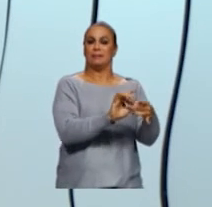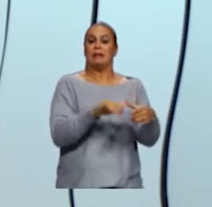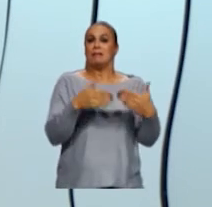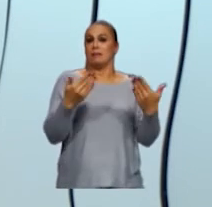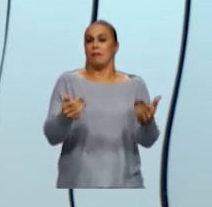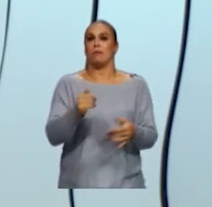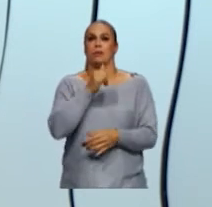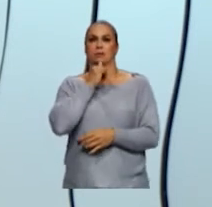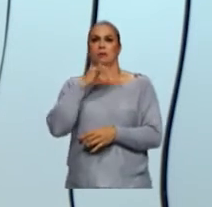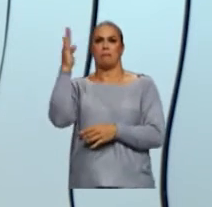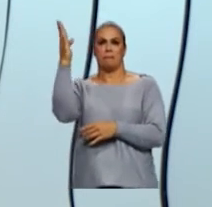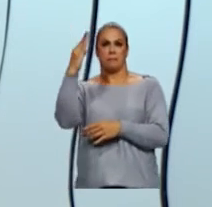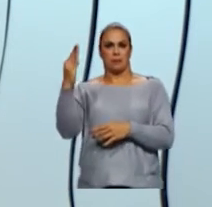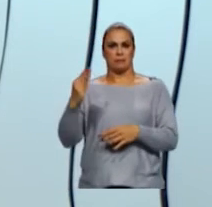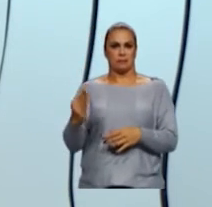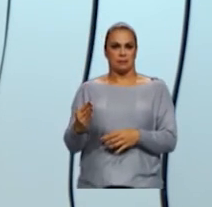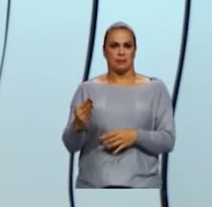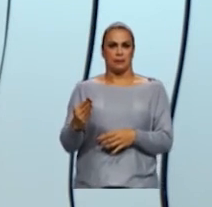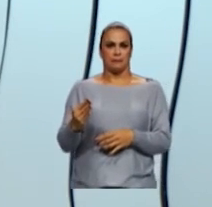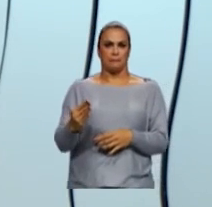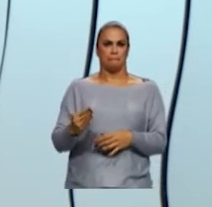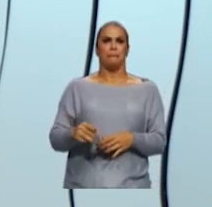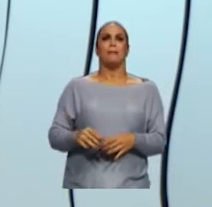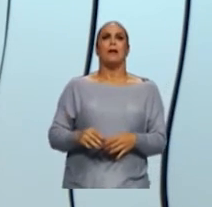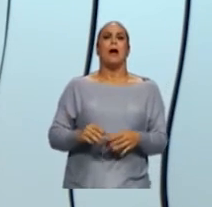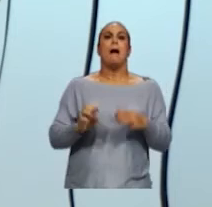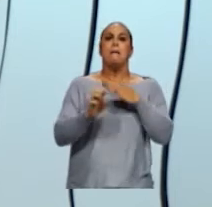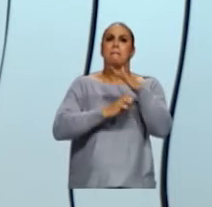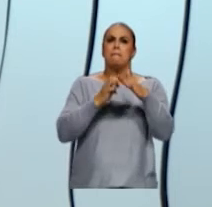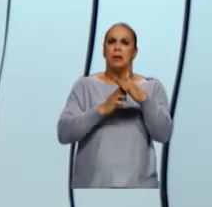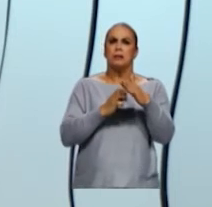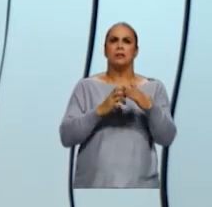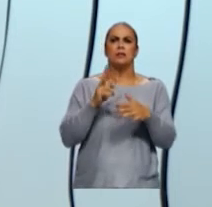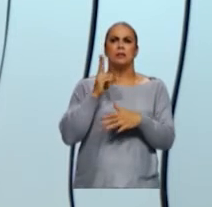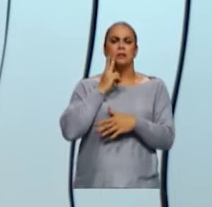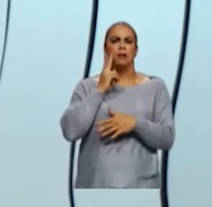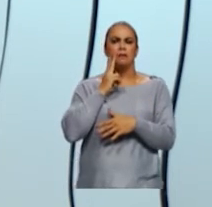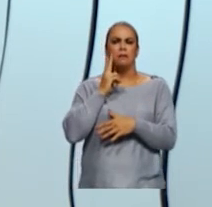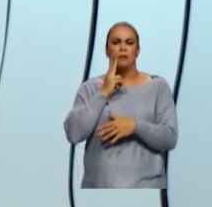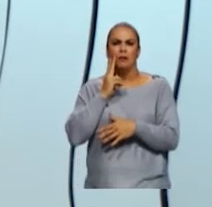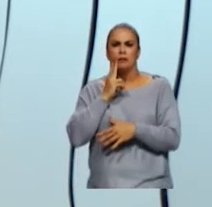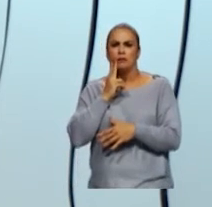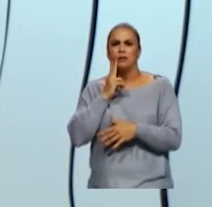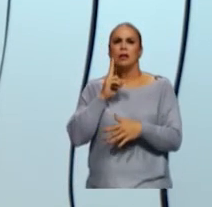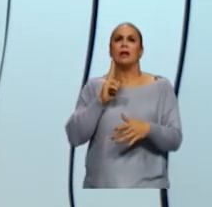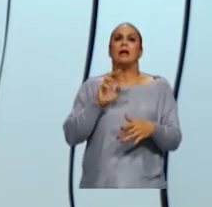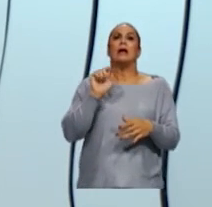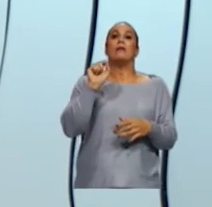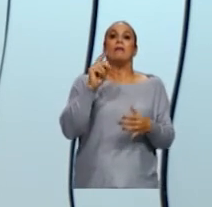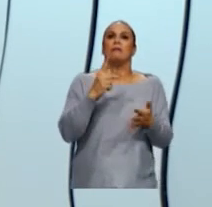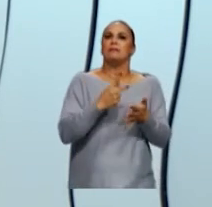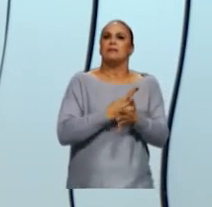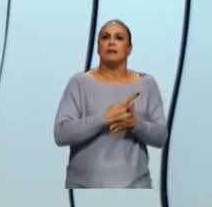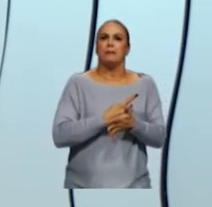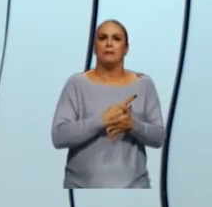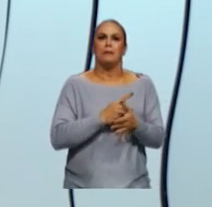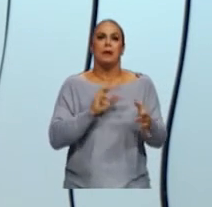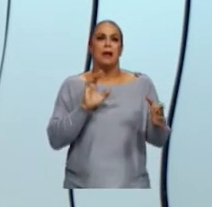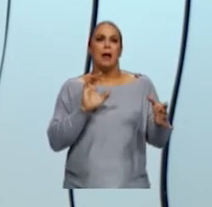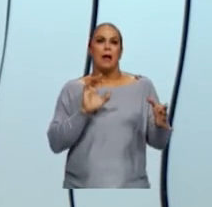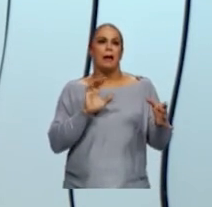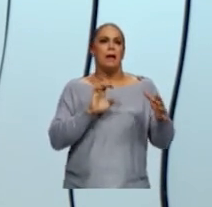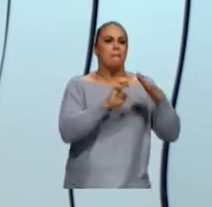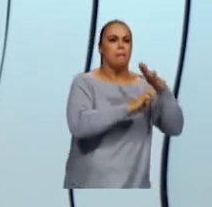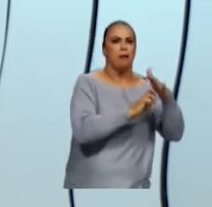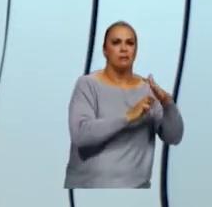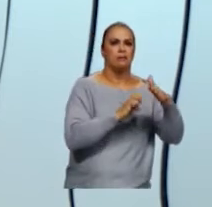por exemplo, as cervejarias, por exemplo, elas fundiram e acabaram virando a Ambev, ou